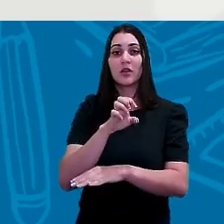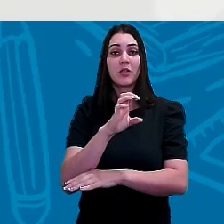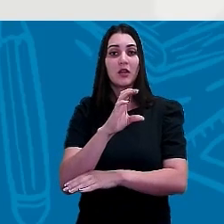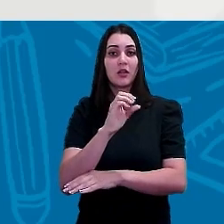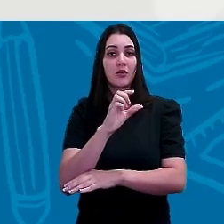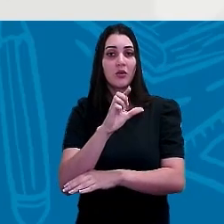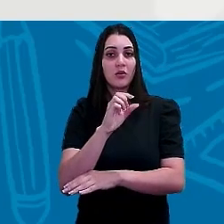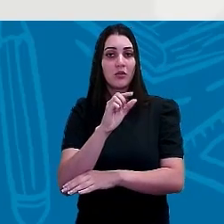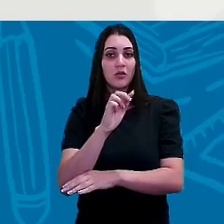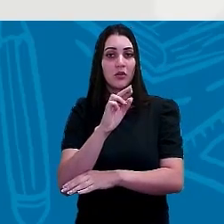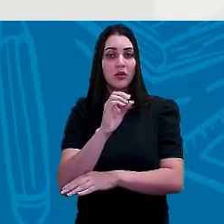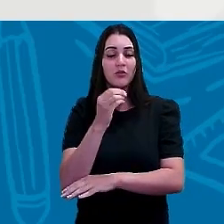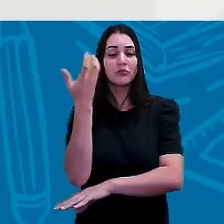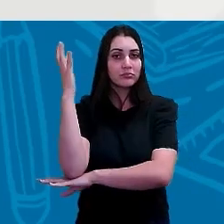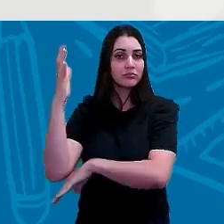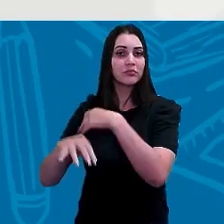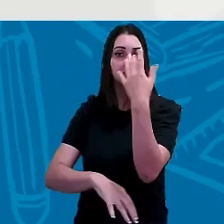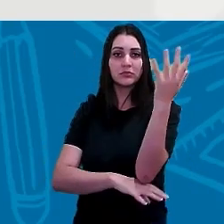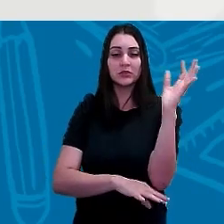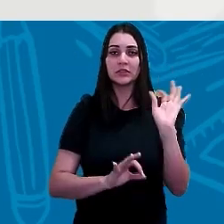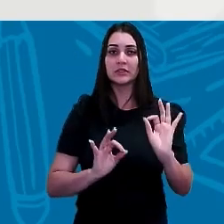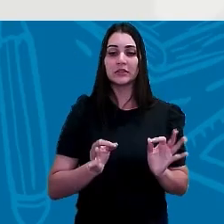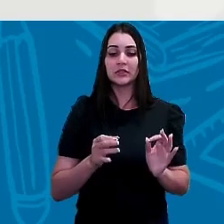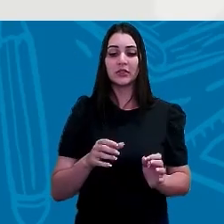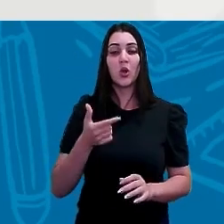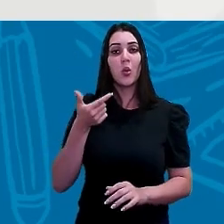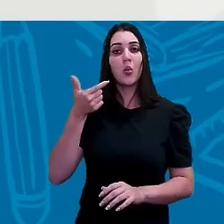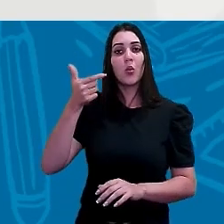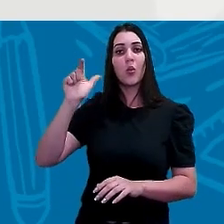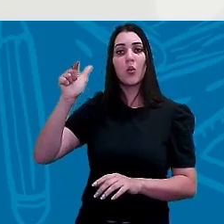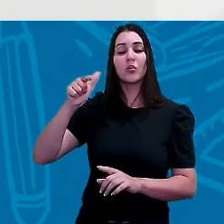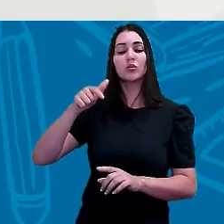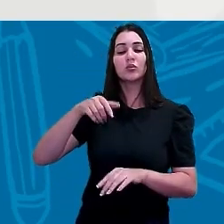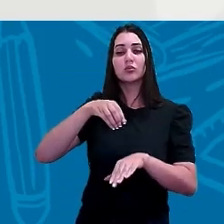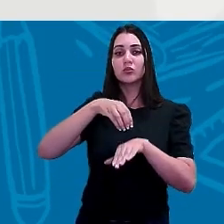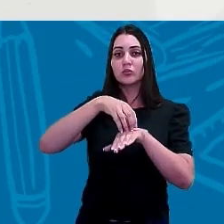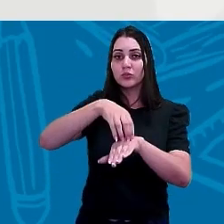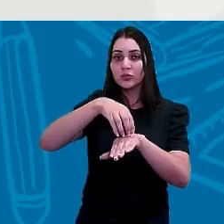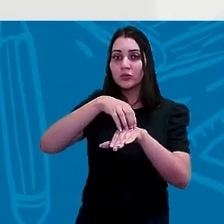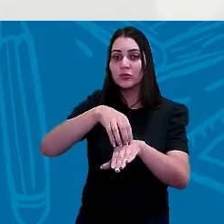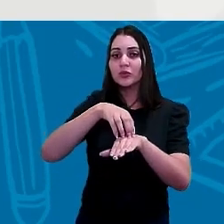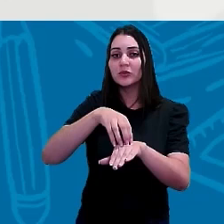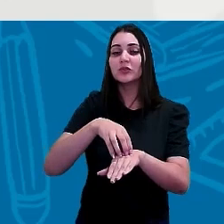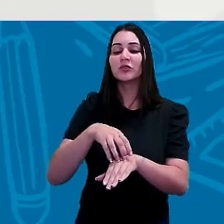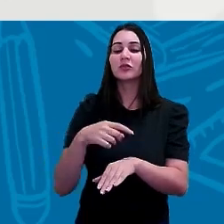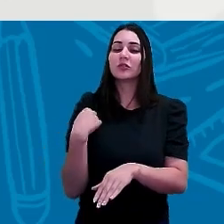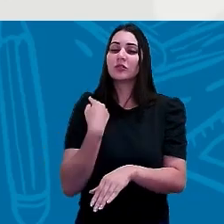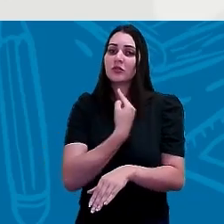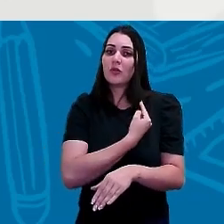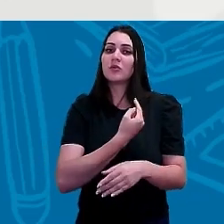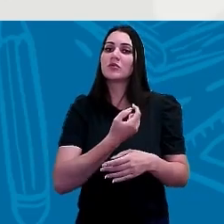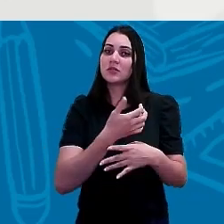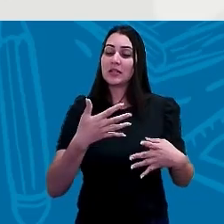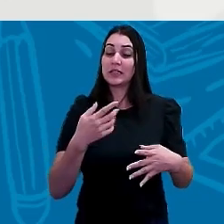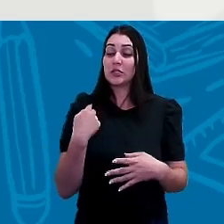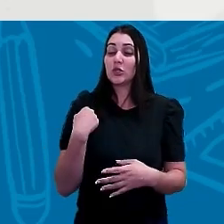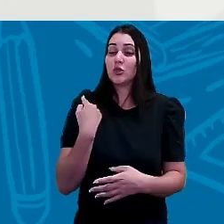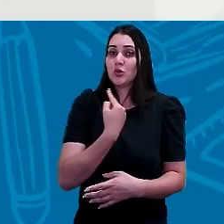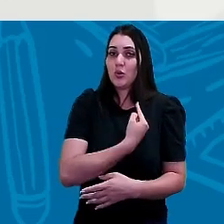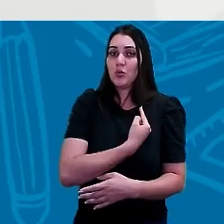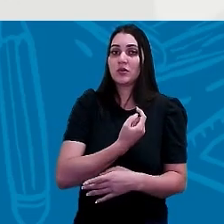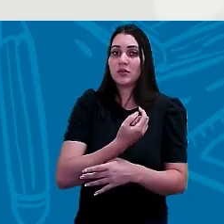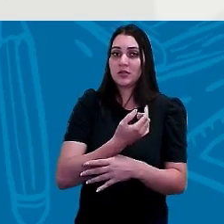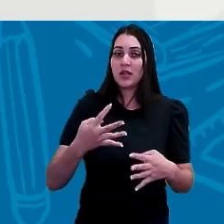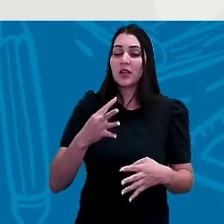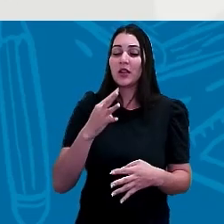gente? Outro ponto turístico da nossa cidade, inclusive a nossa cidade, ela é conhecida